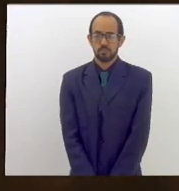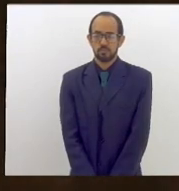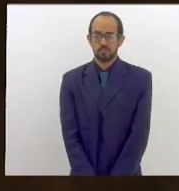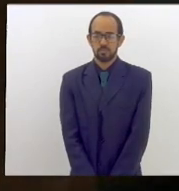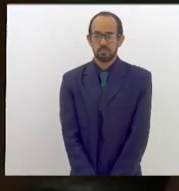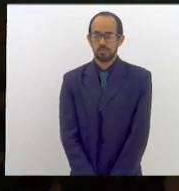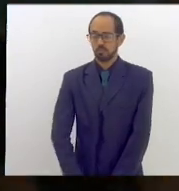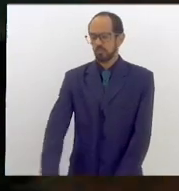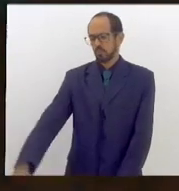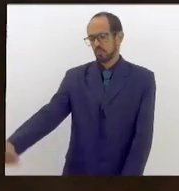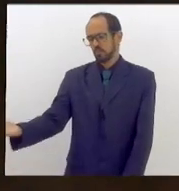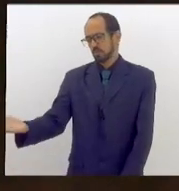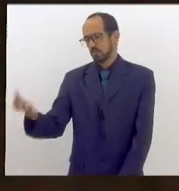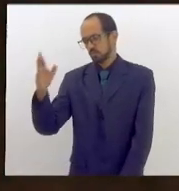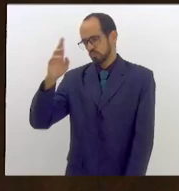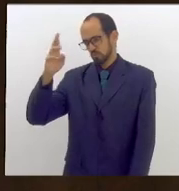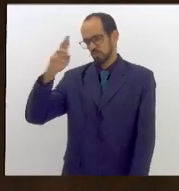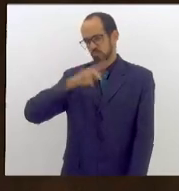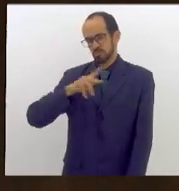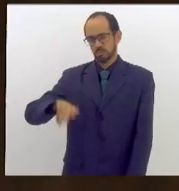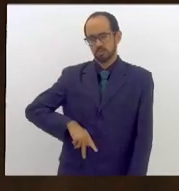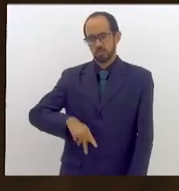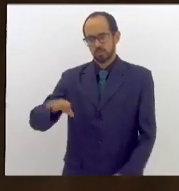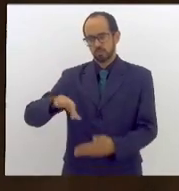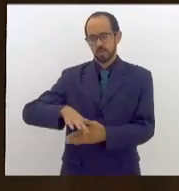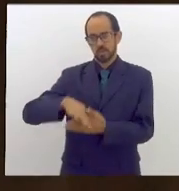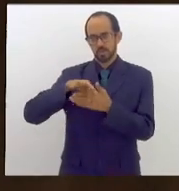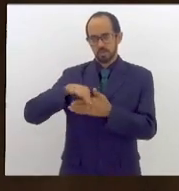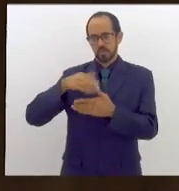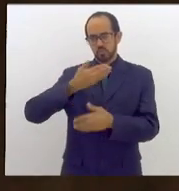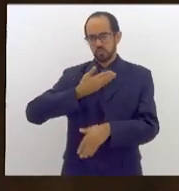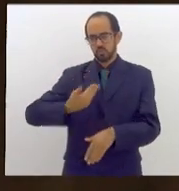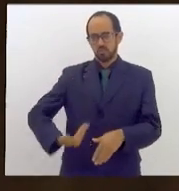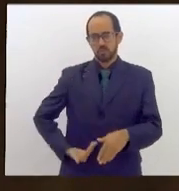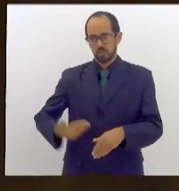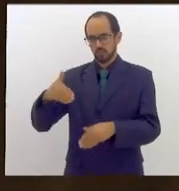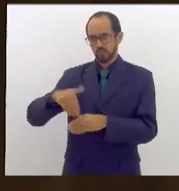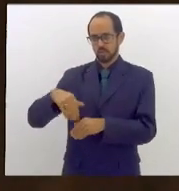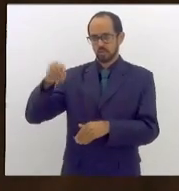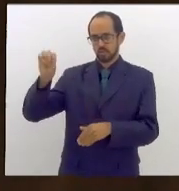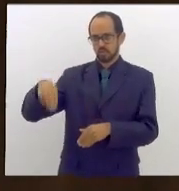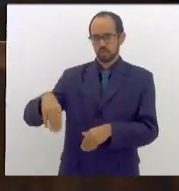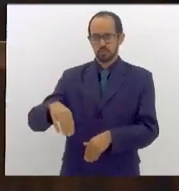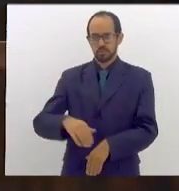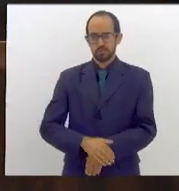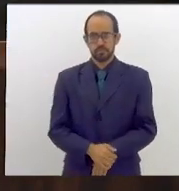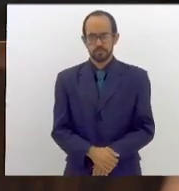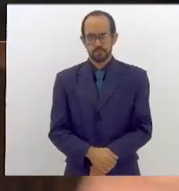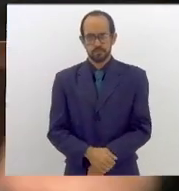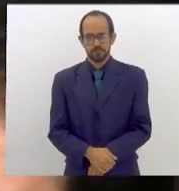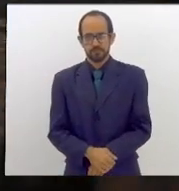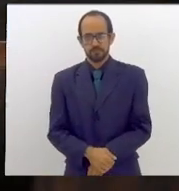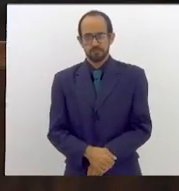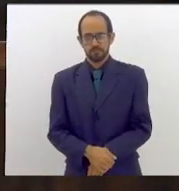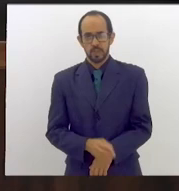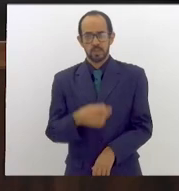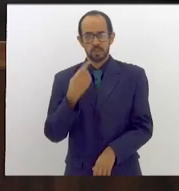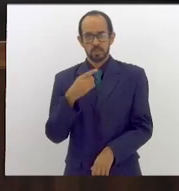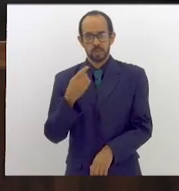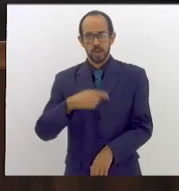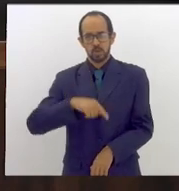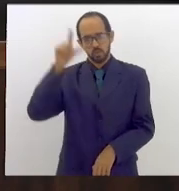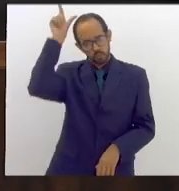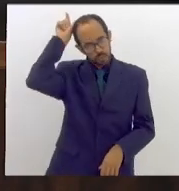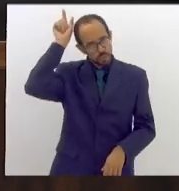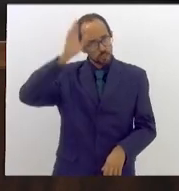seu presidente pela liderança do governo voto sim sim já conferiu lá